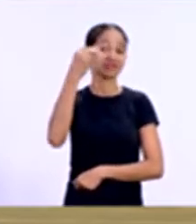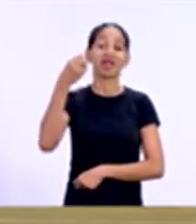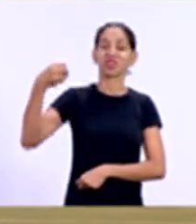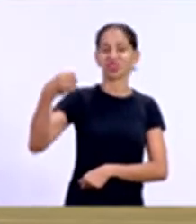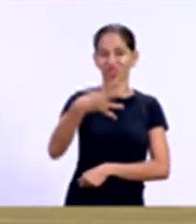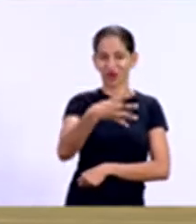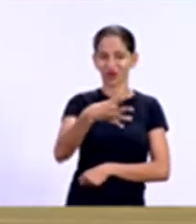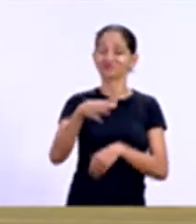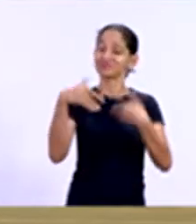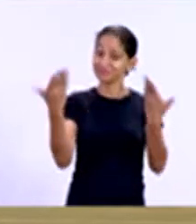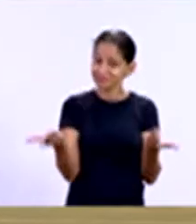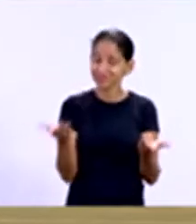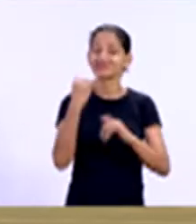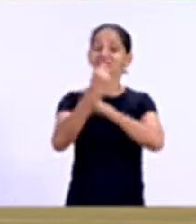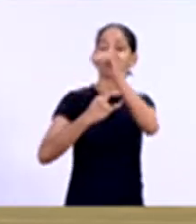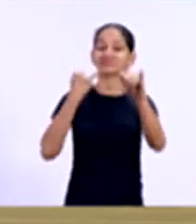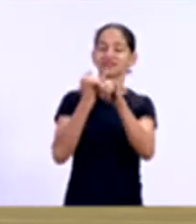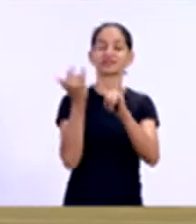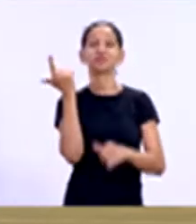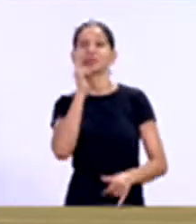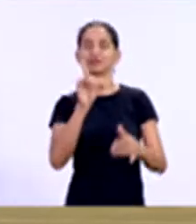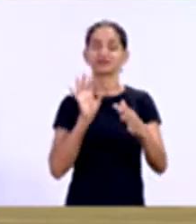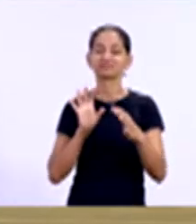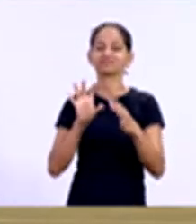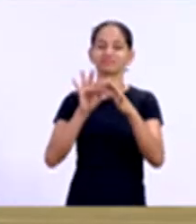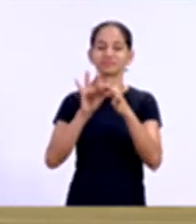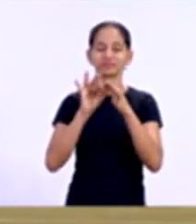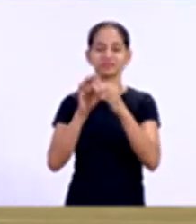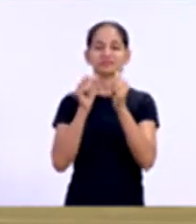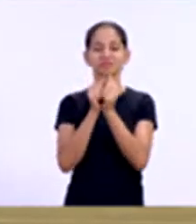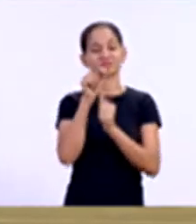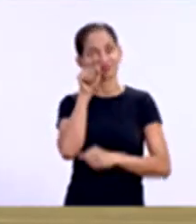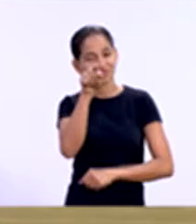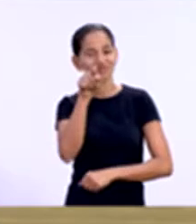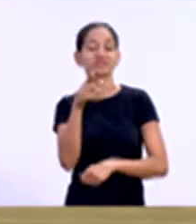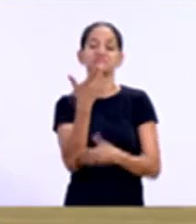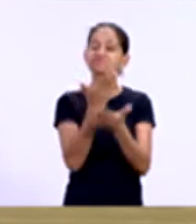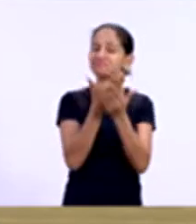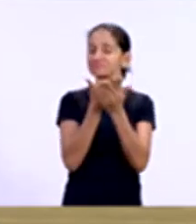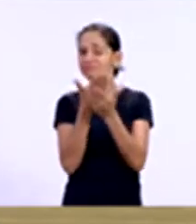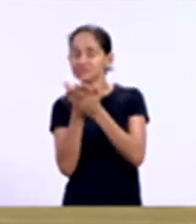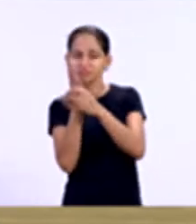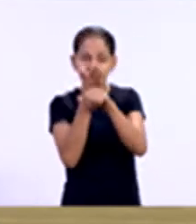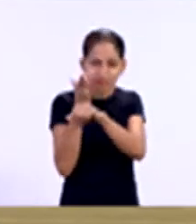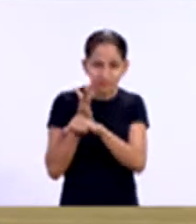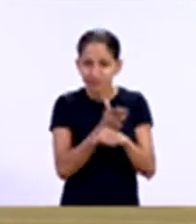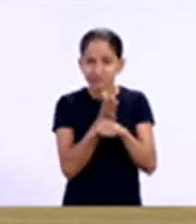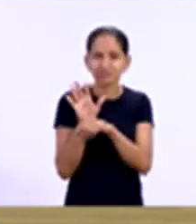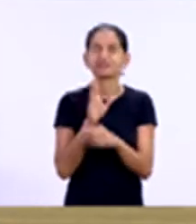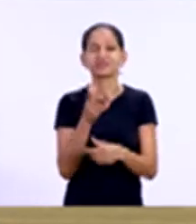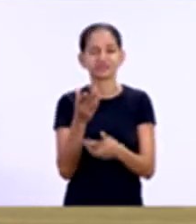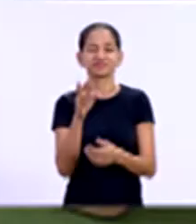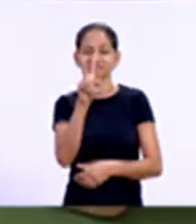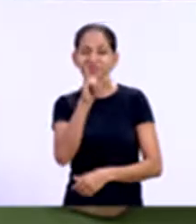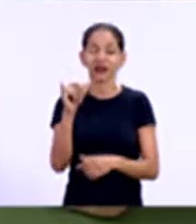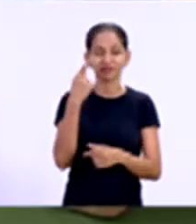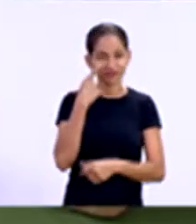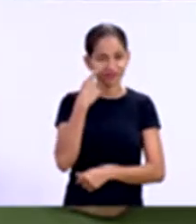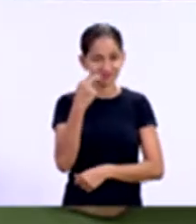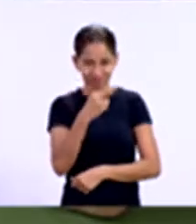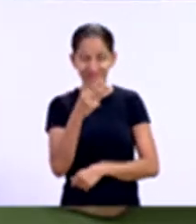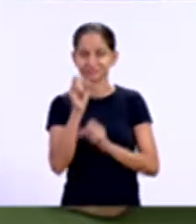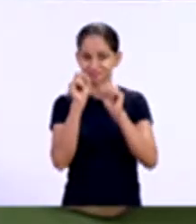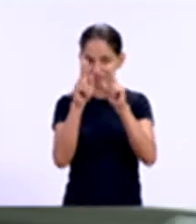que a internet permite, essa comunicação instantânea, né? Isso aquilo que a mesmo. gente estudou um pouquinho, que a gente ainda vai ver aqui, de síncrono e assíncrono. É, vamos ver.